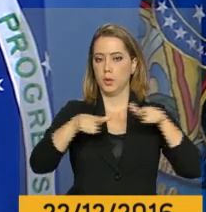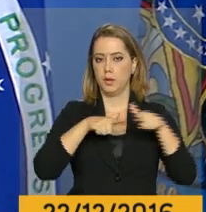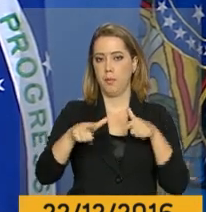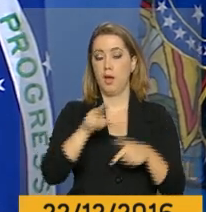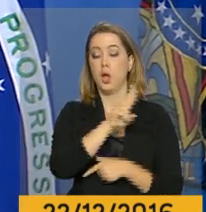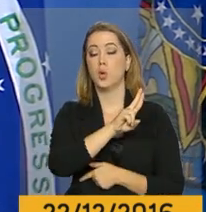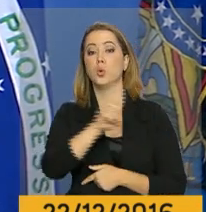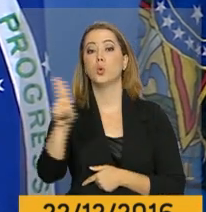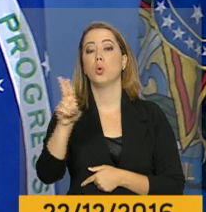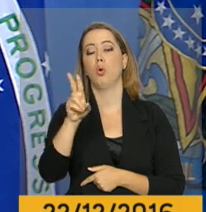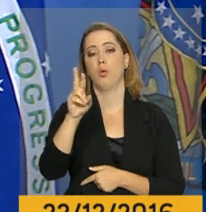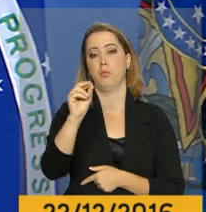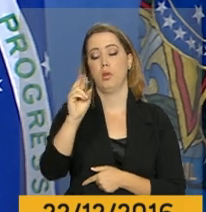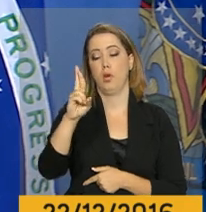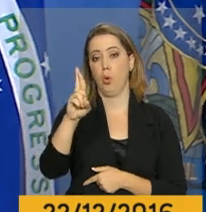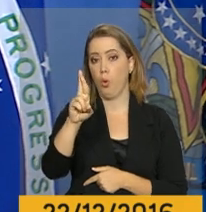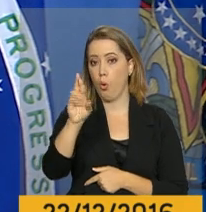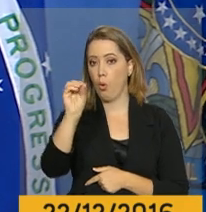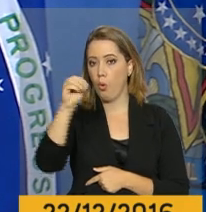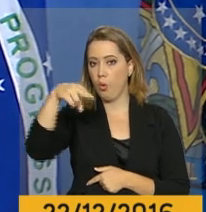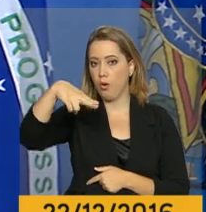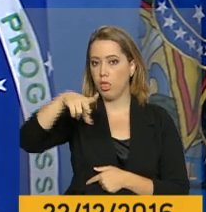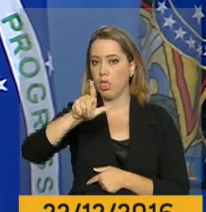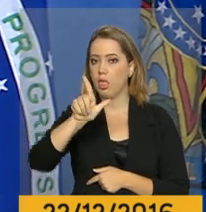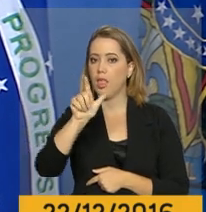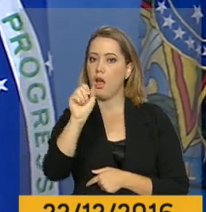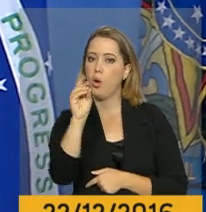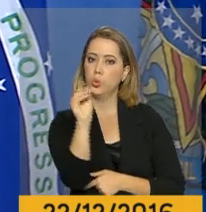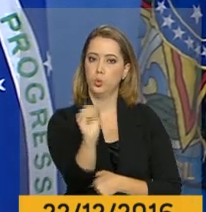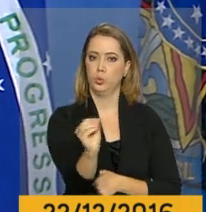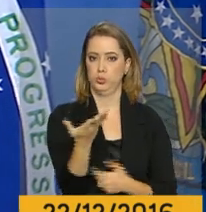como ministro do Trabalho. E